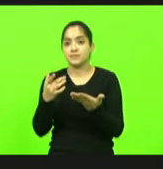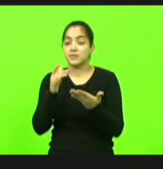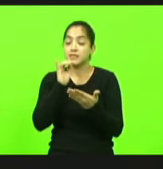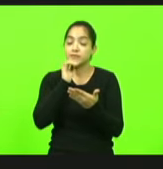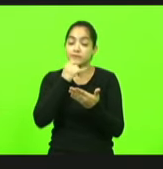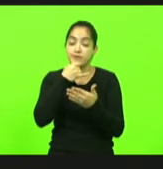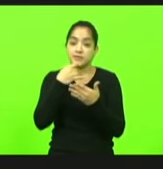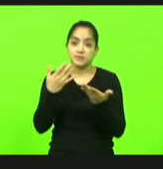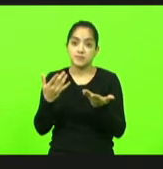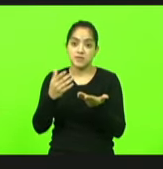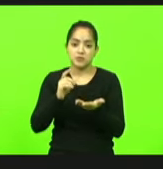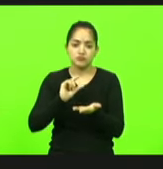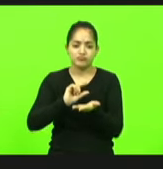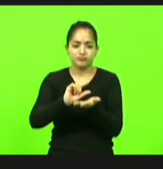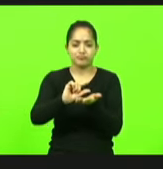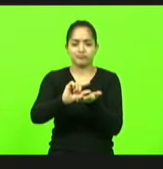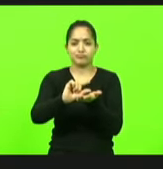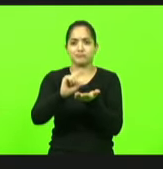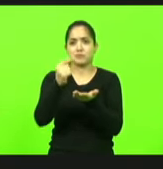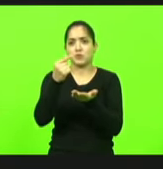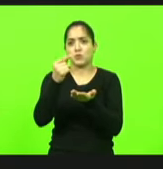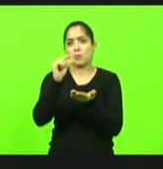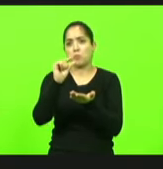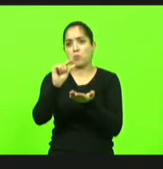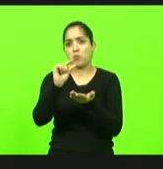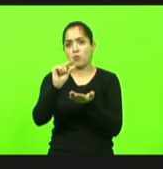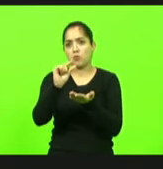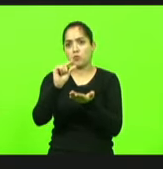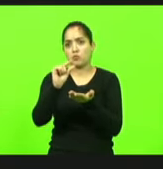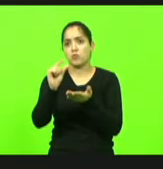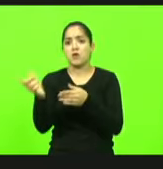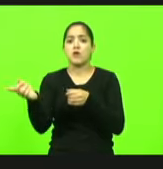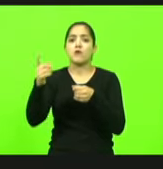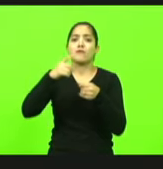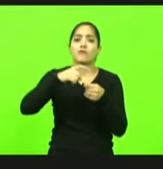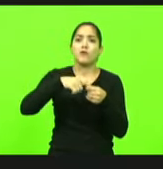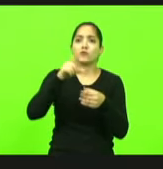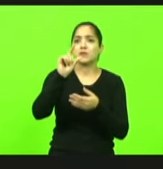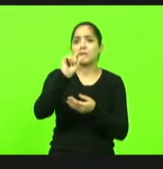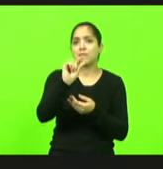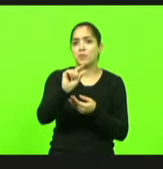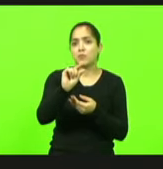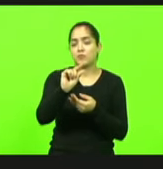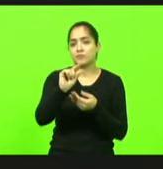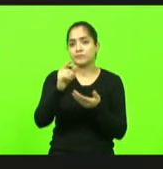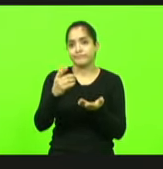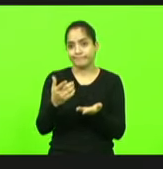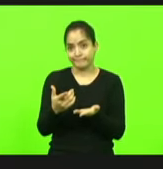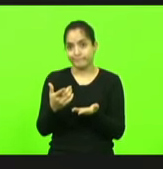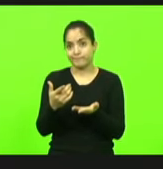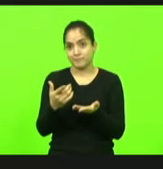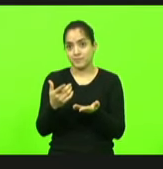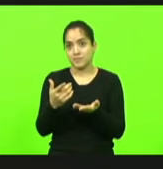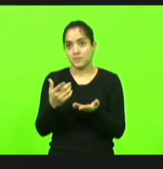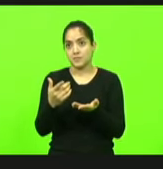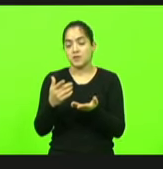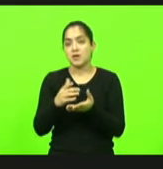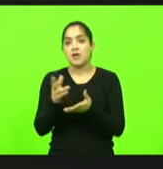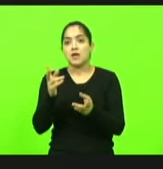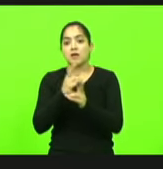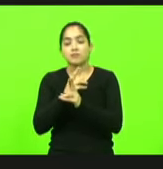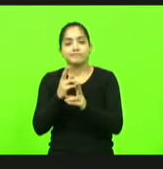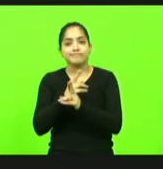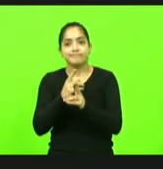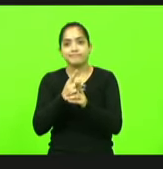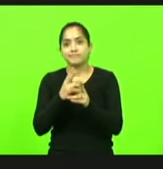recebemos muito pouco. Cada 100 reais que mandamos, apenas 14 retornam para Santa Catarina. É a segunda pior relação do